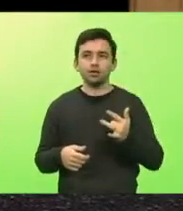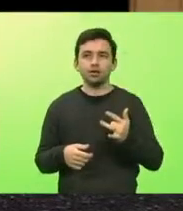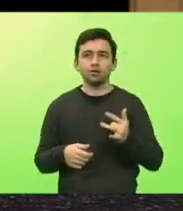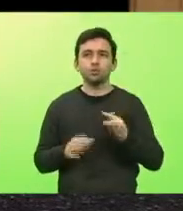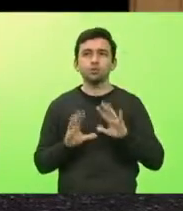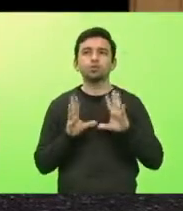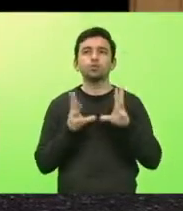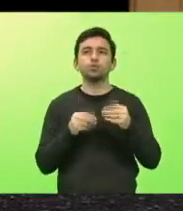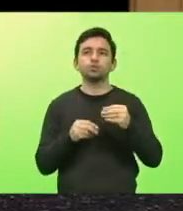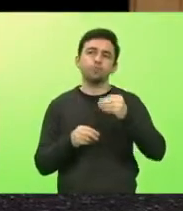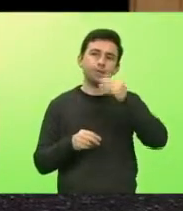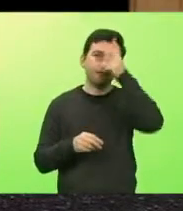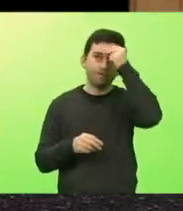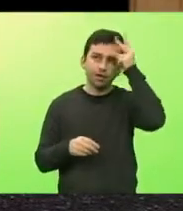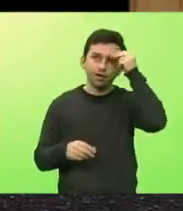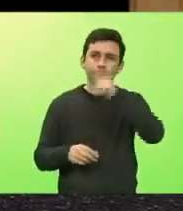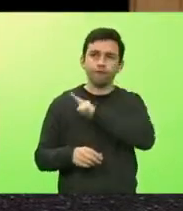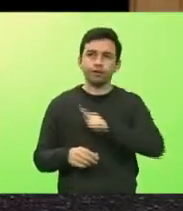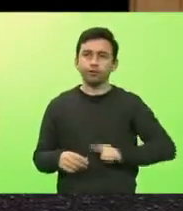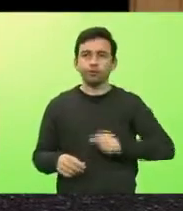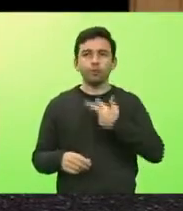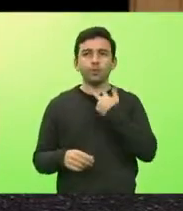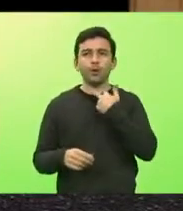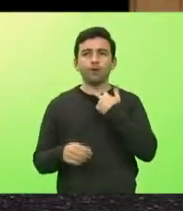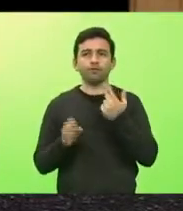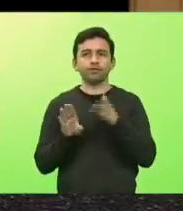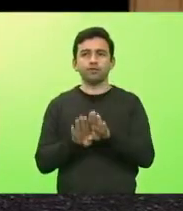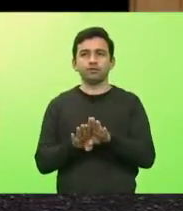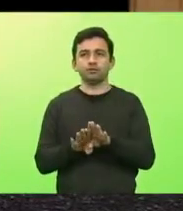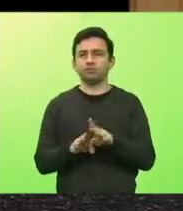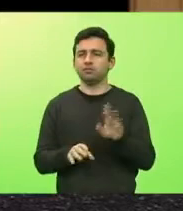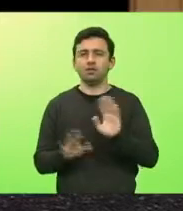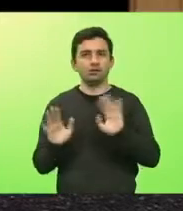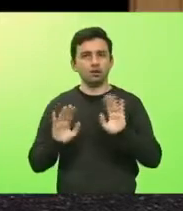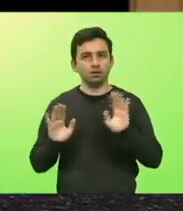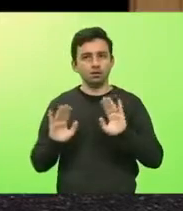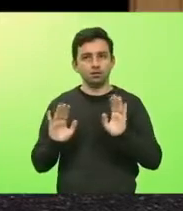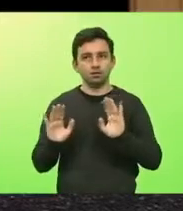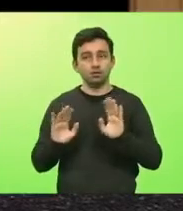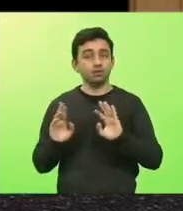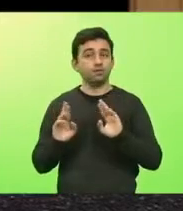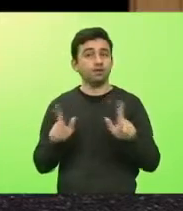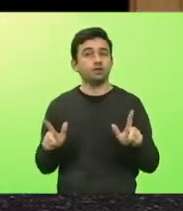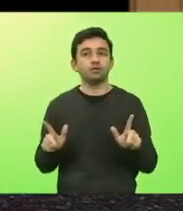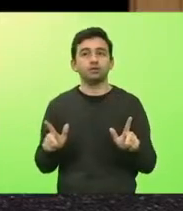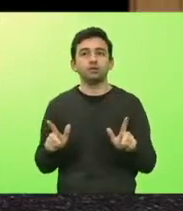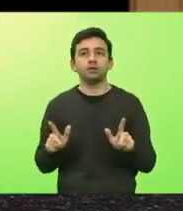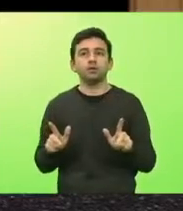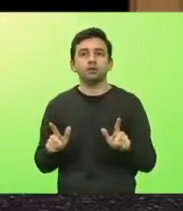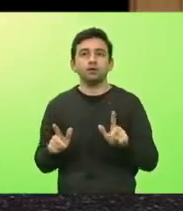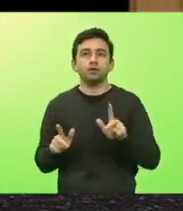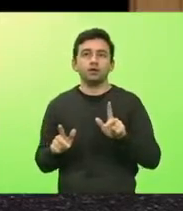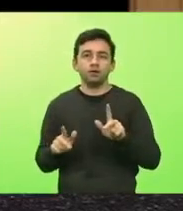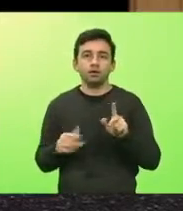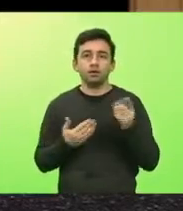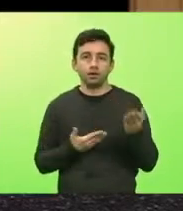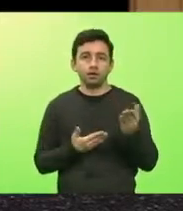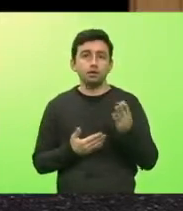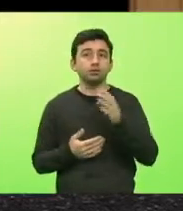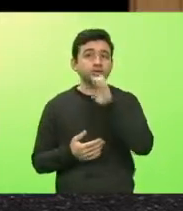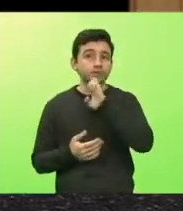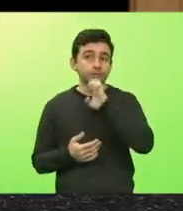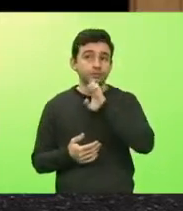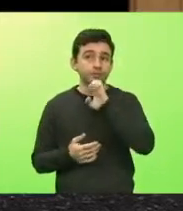o governador e nenhum prefeito pode fechar. Não é isso que está acontecendo. Nós estamos aí, o deputado Felipe Esteban colocou o projeto,